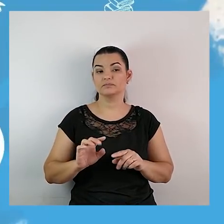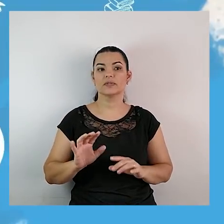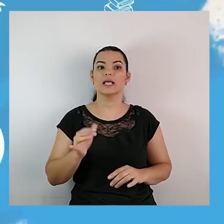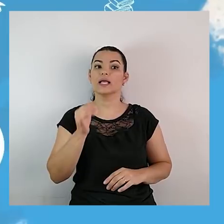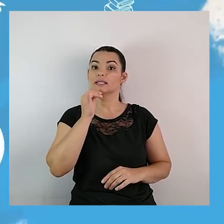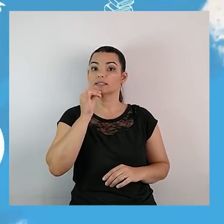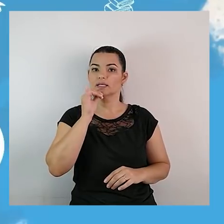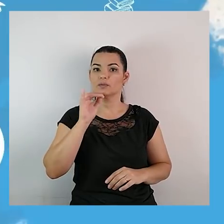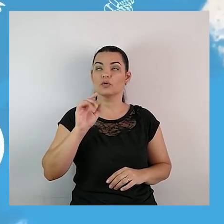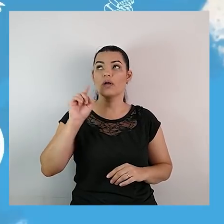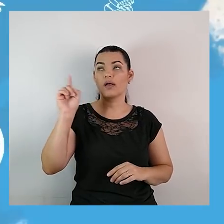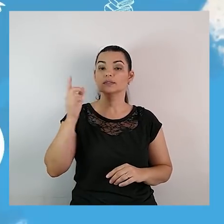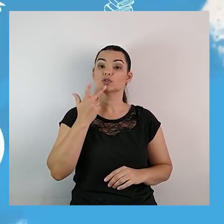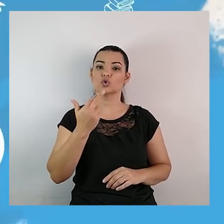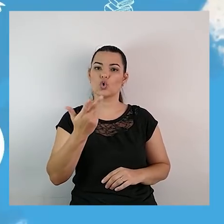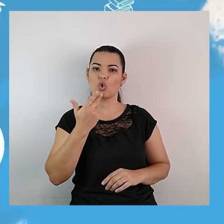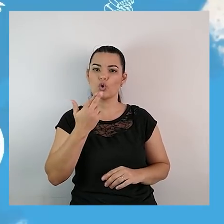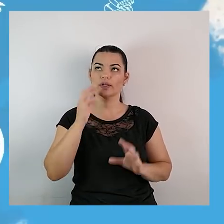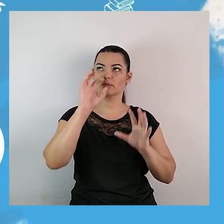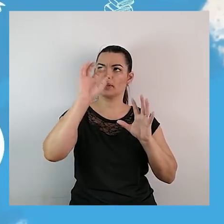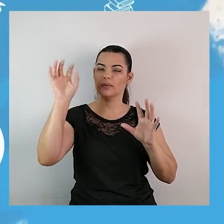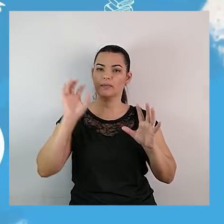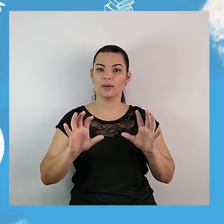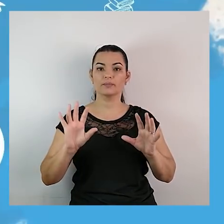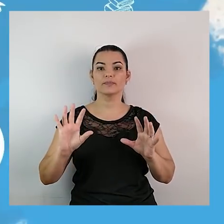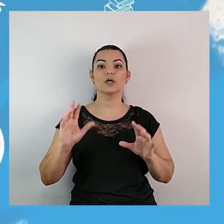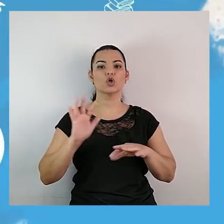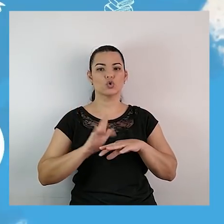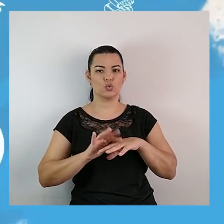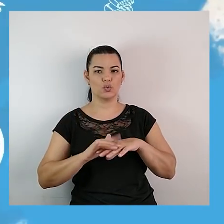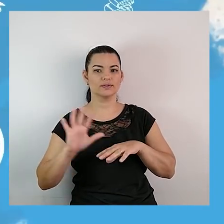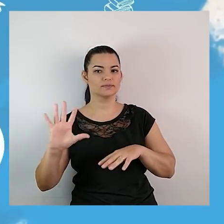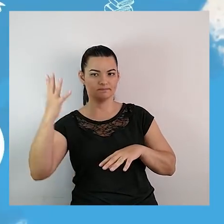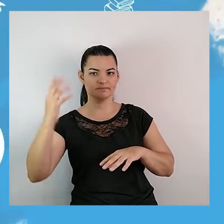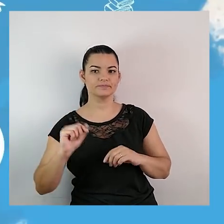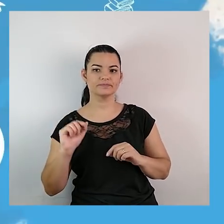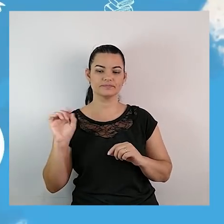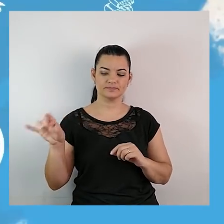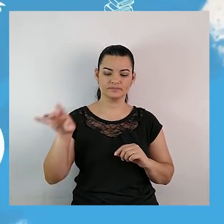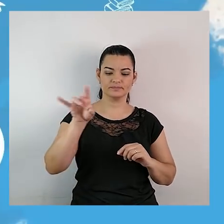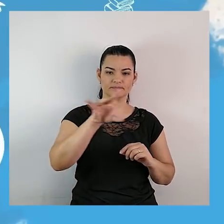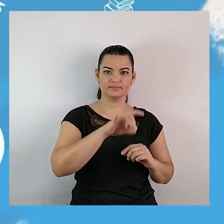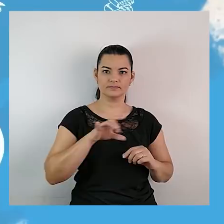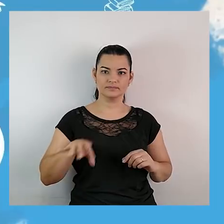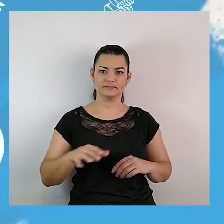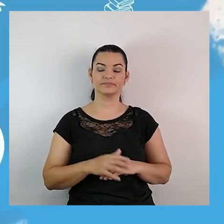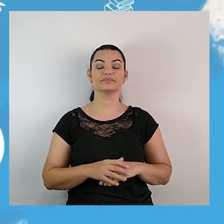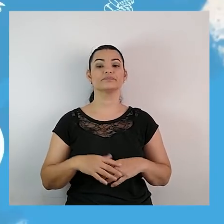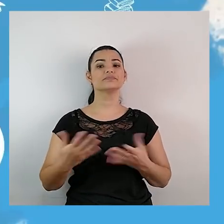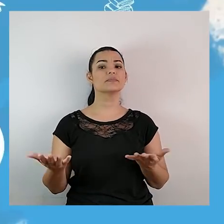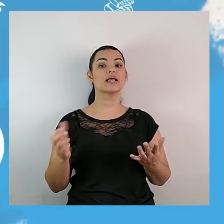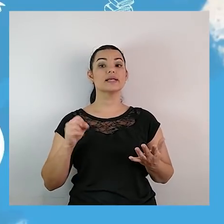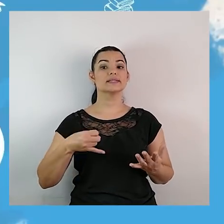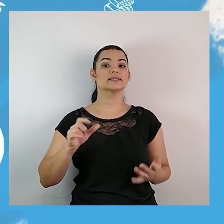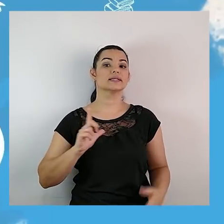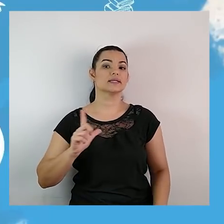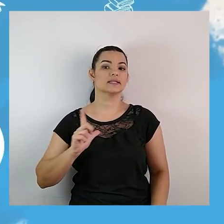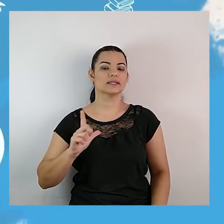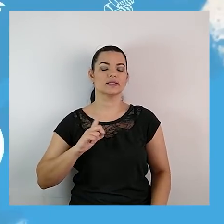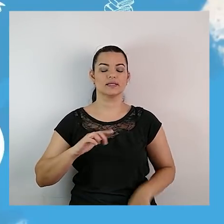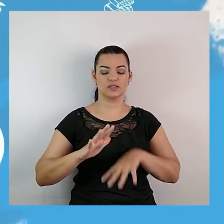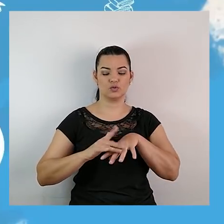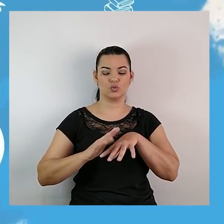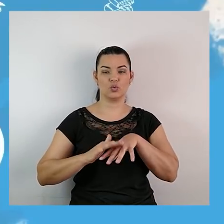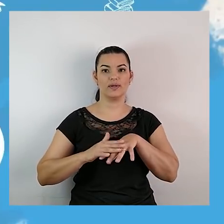aconteceu nessas regiões que estão coloridinhas aqui no nosso mapa. Então, quando nós temos